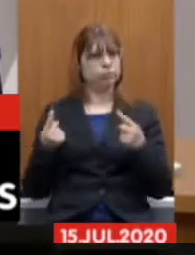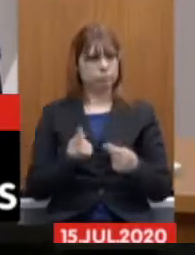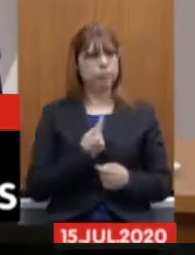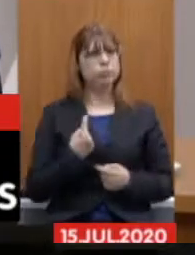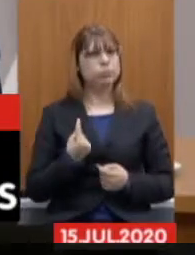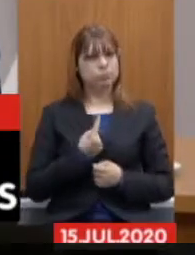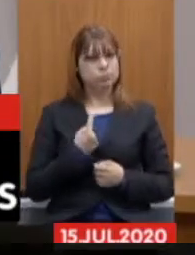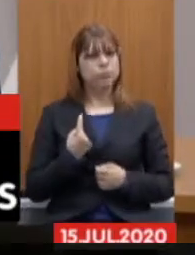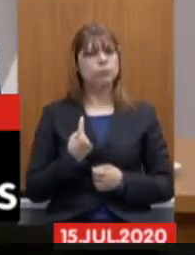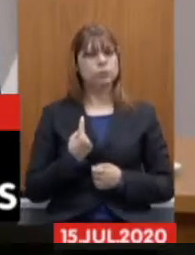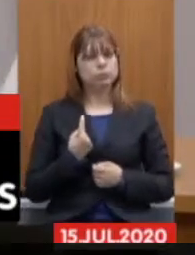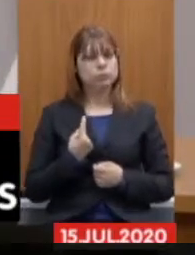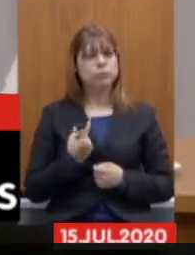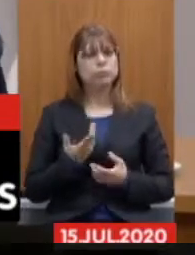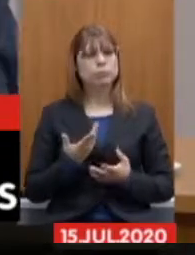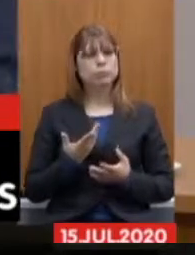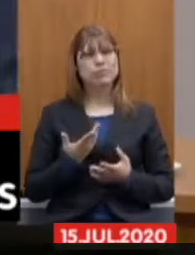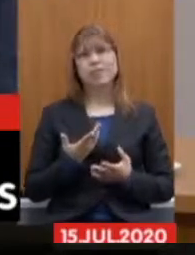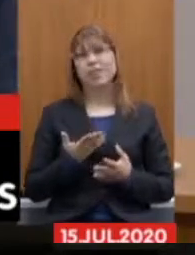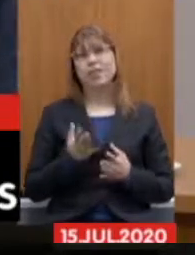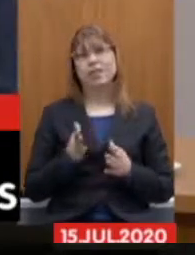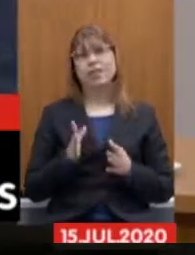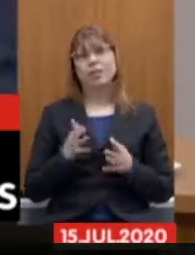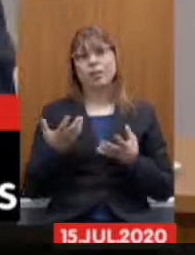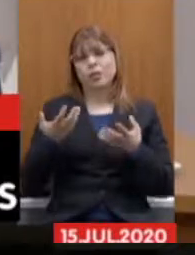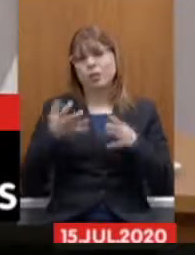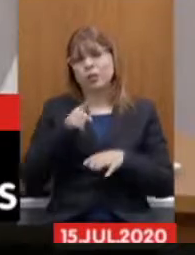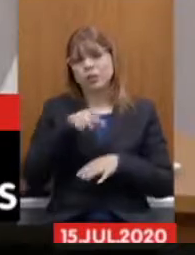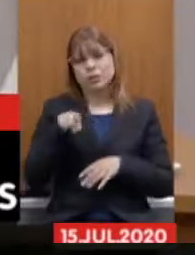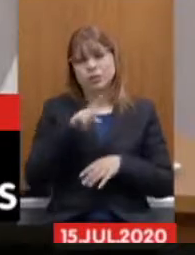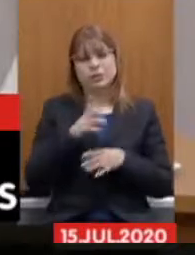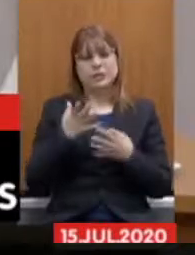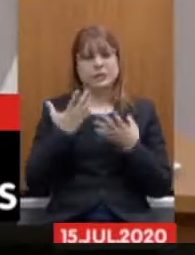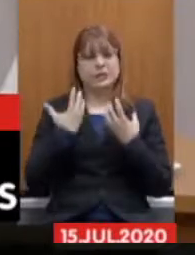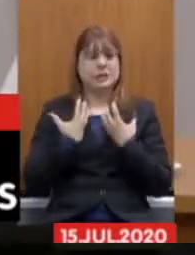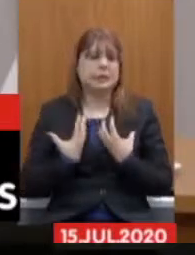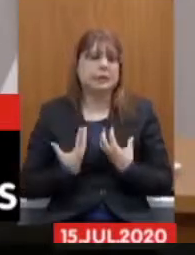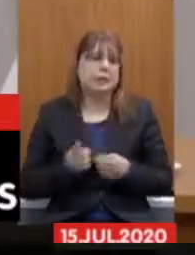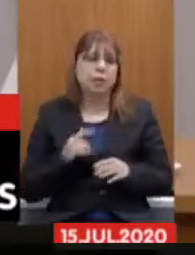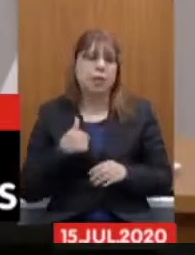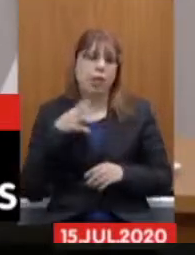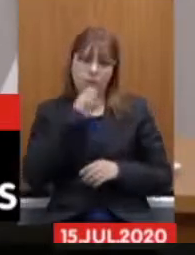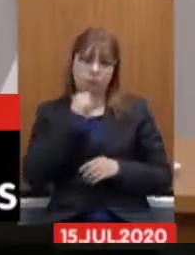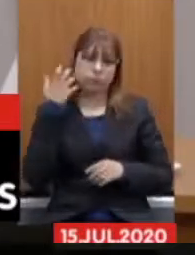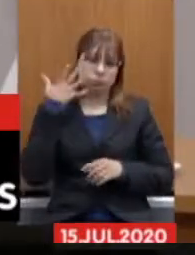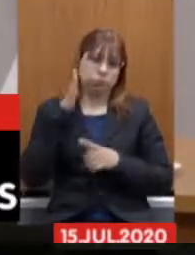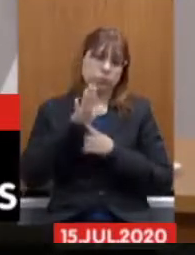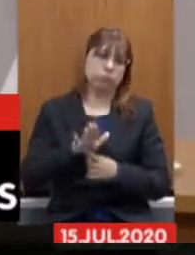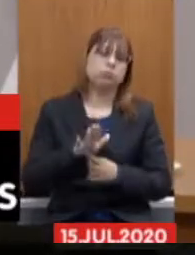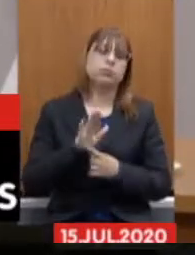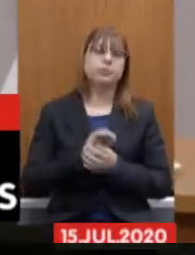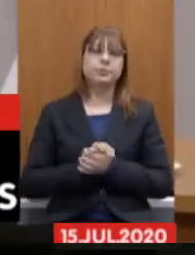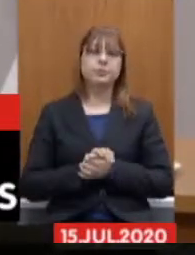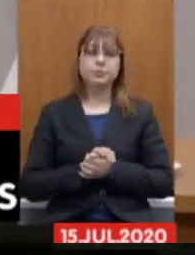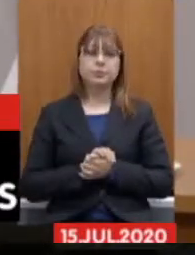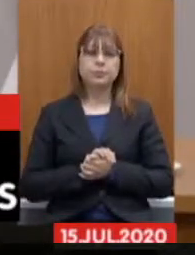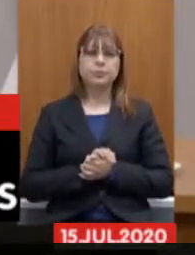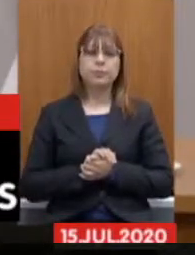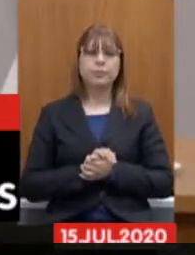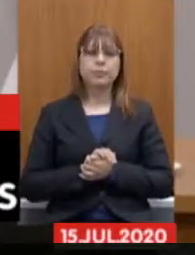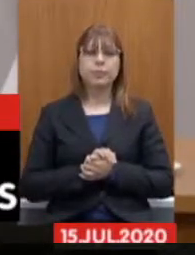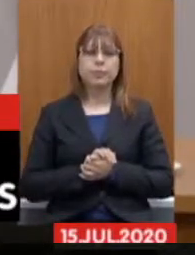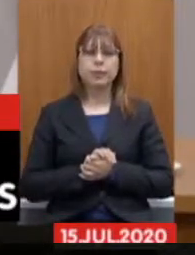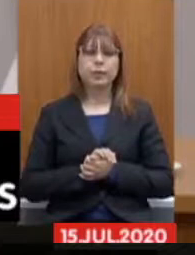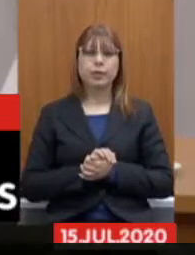e gostaria não quero cansá-lo cvou ser muito rápido aqui na minha apresentação na